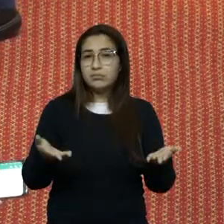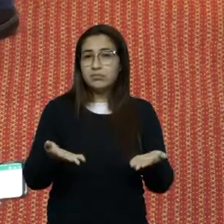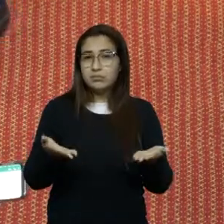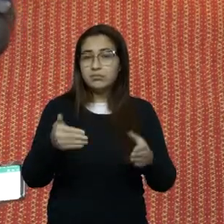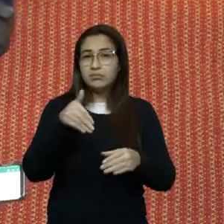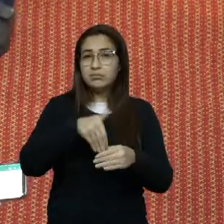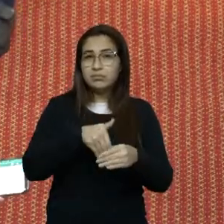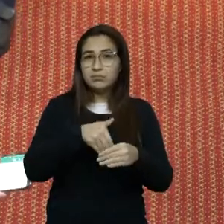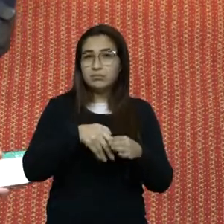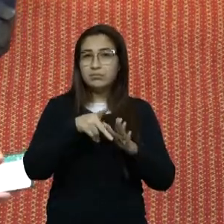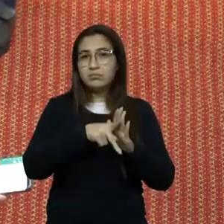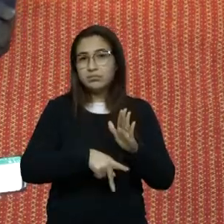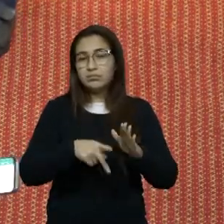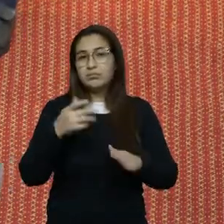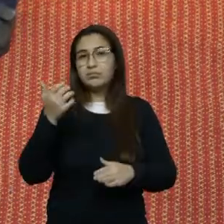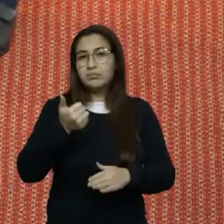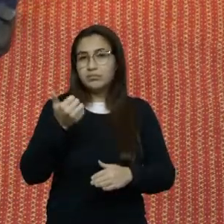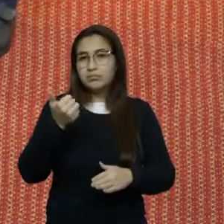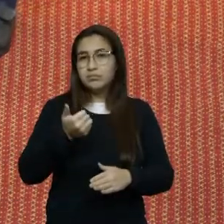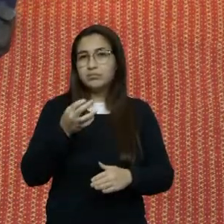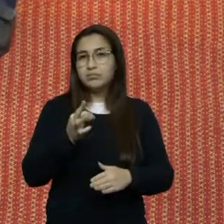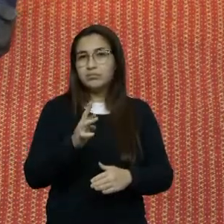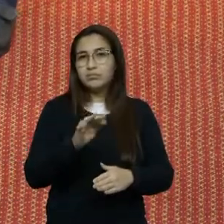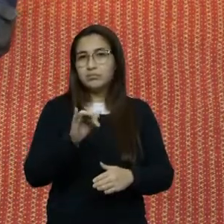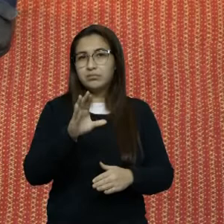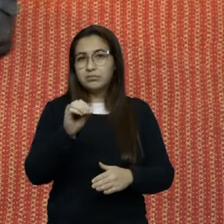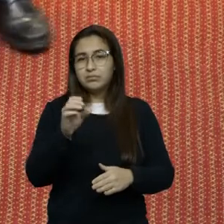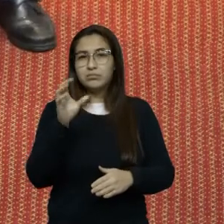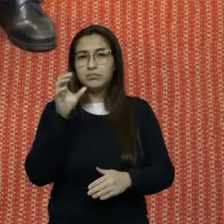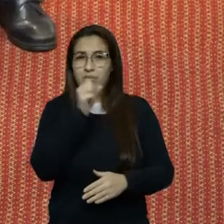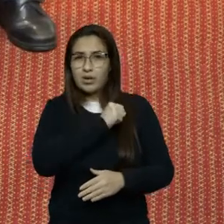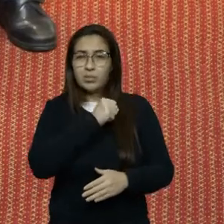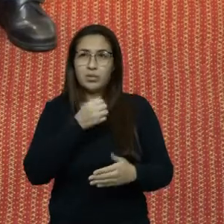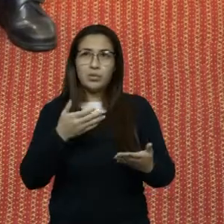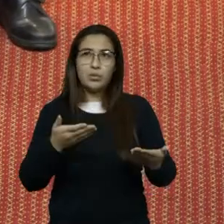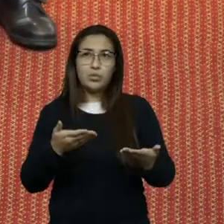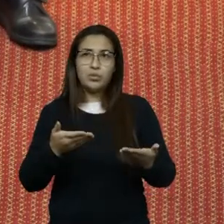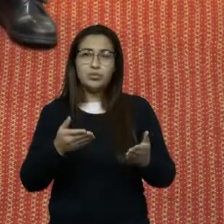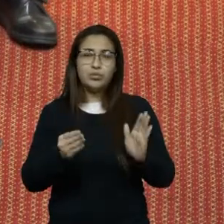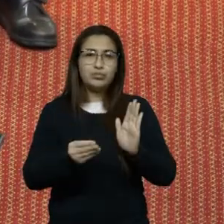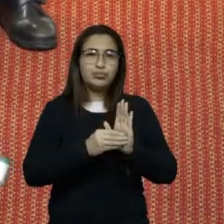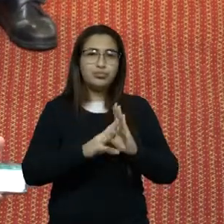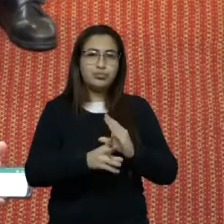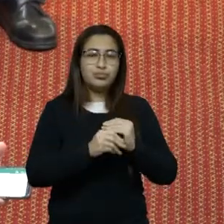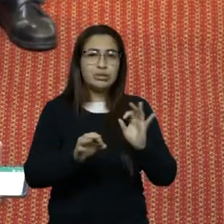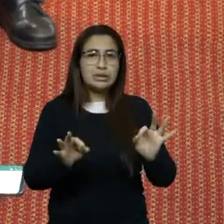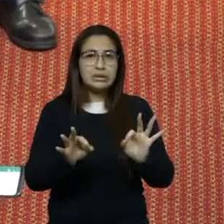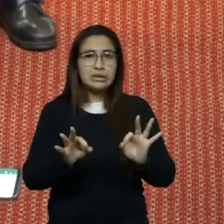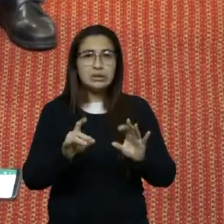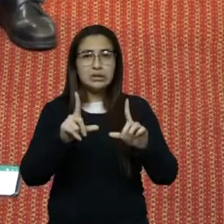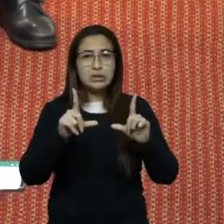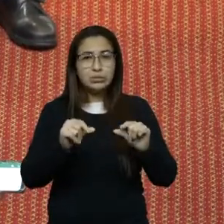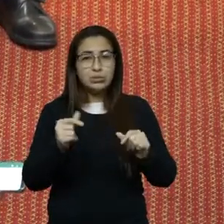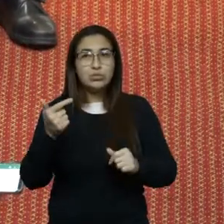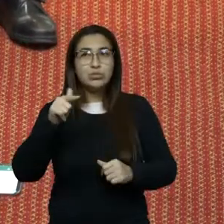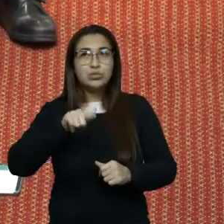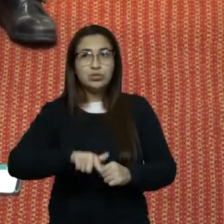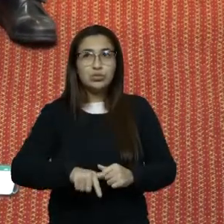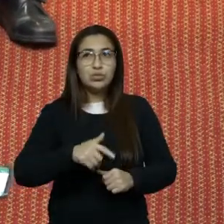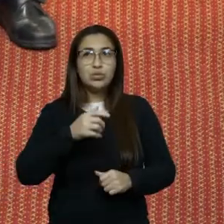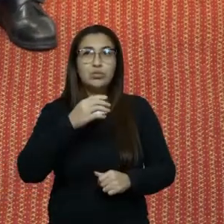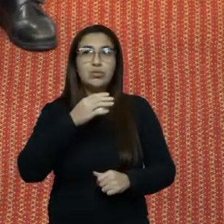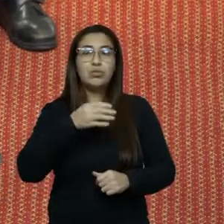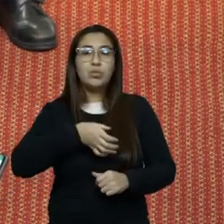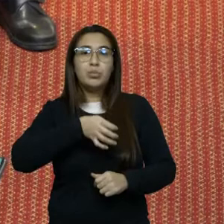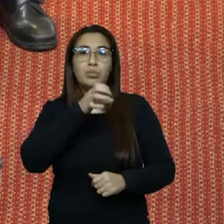nós voltamos esse projeto do leite do Trigo de forma a rata hoje que não coloca emenda diminuindo de novo a bebida